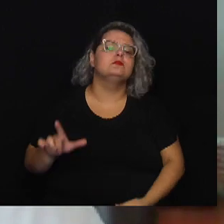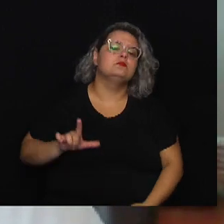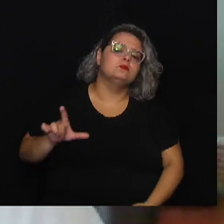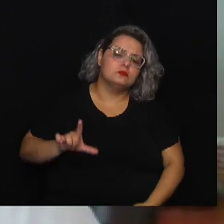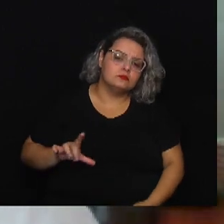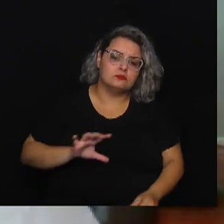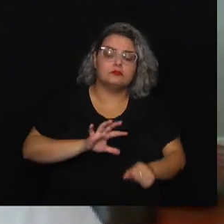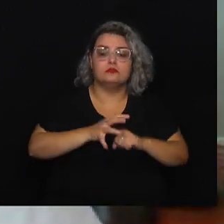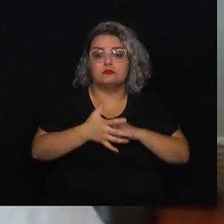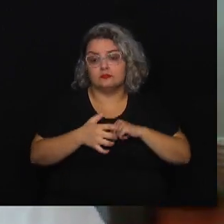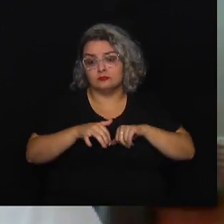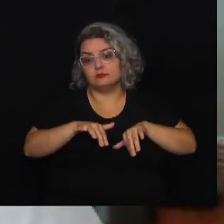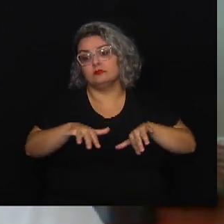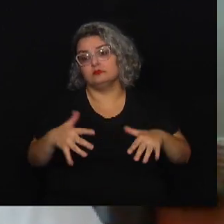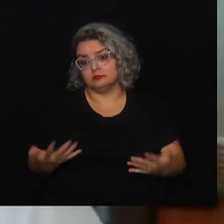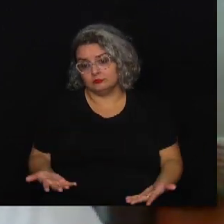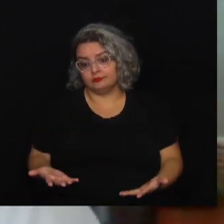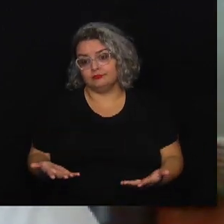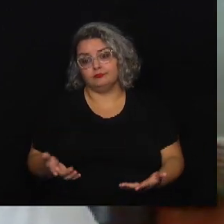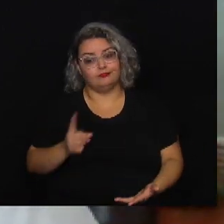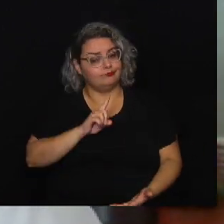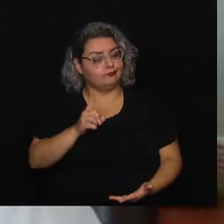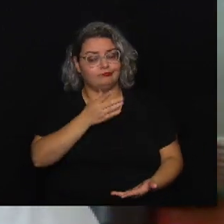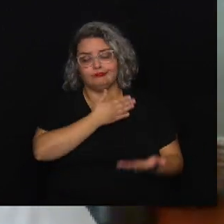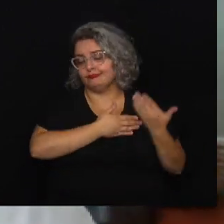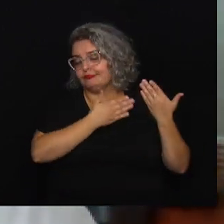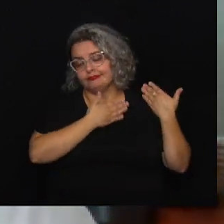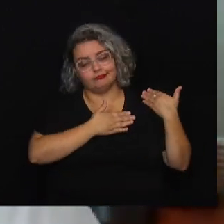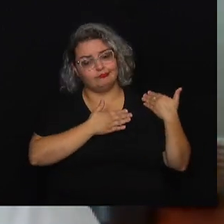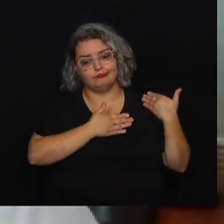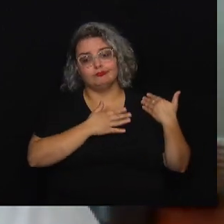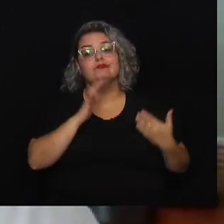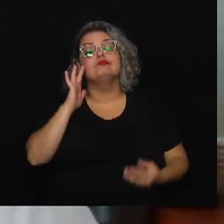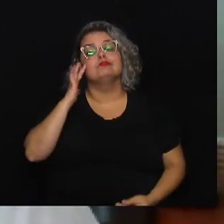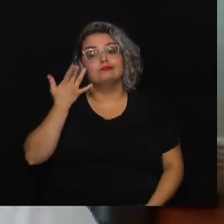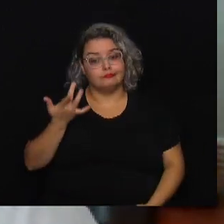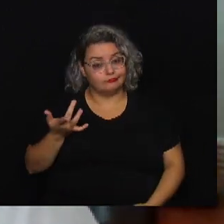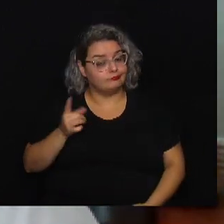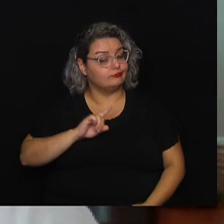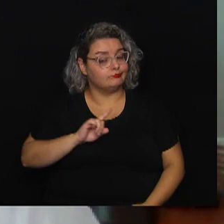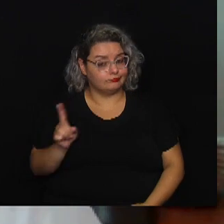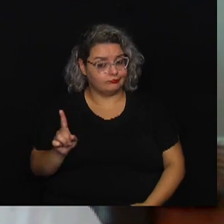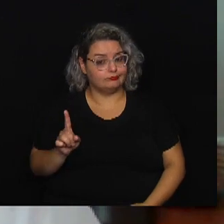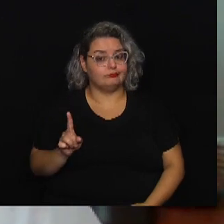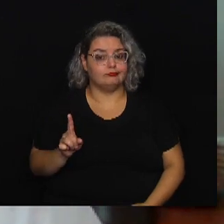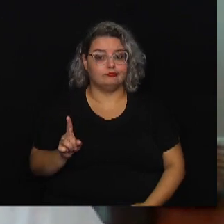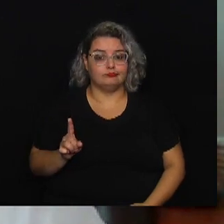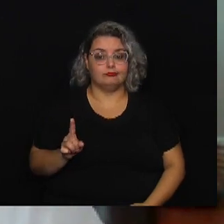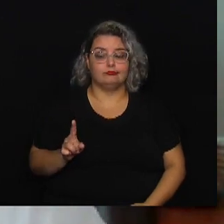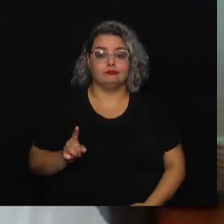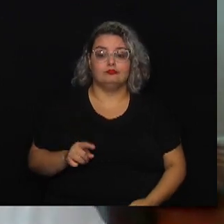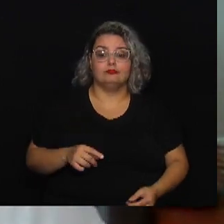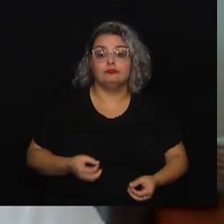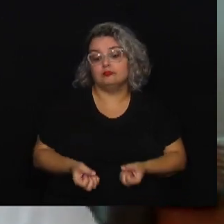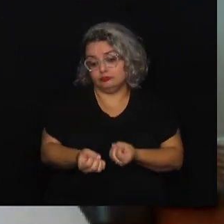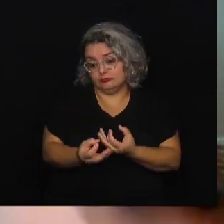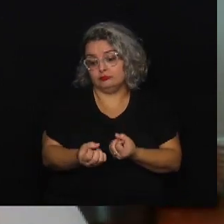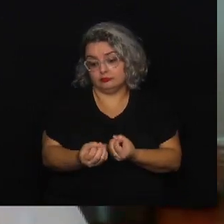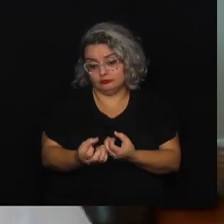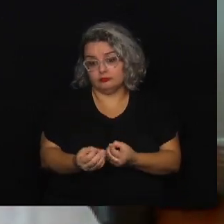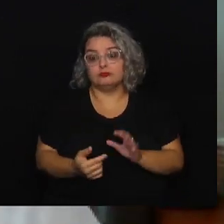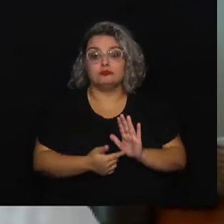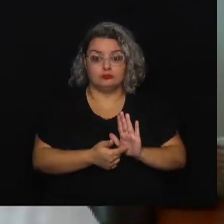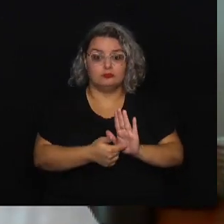pandemia não ficou para trás, né? Eu acho que, pelo contrário, né? Esses dados que você mostrou, né, que